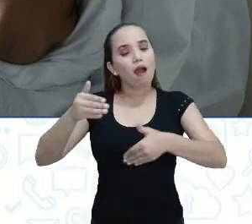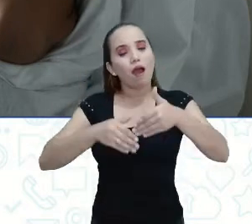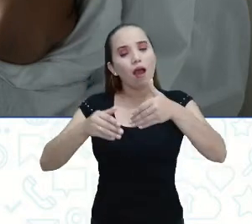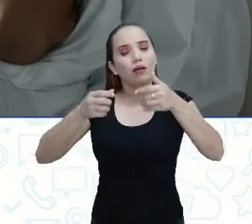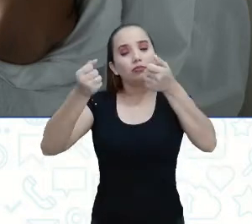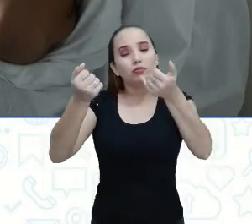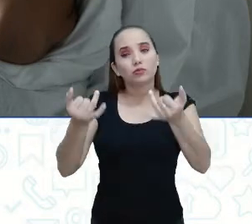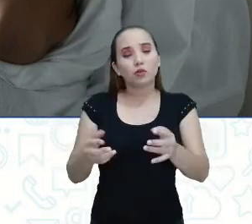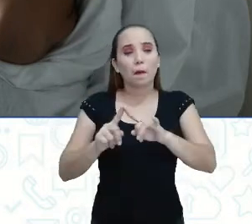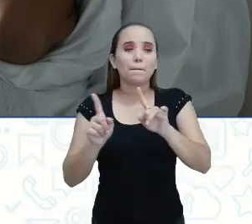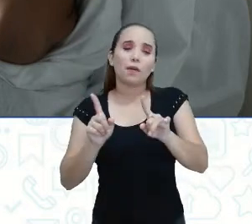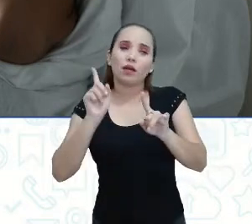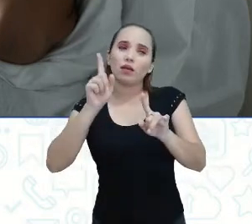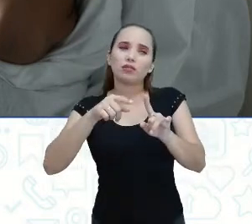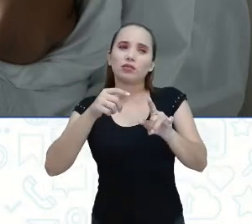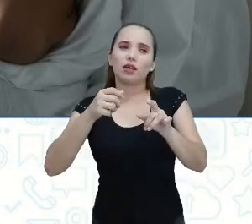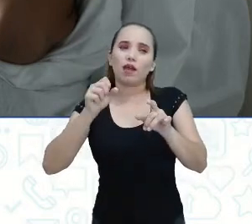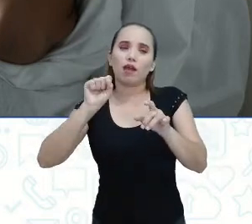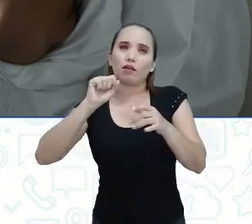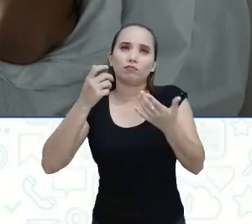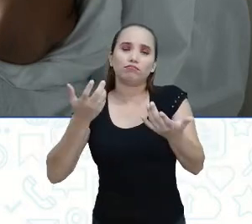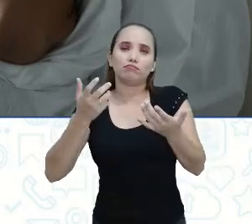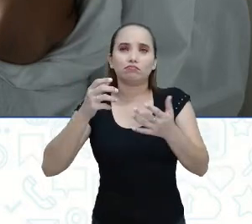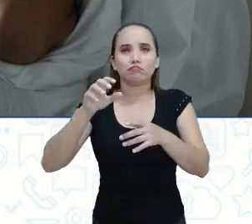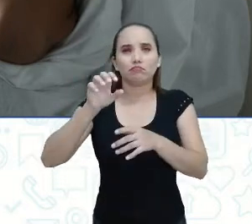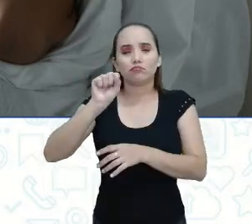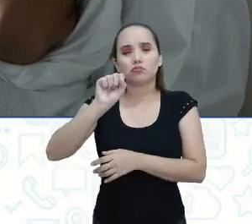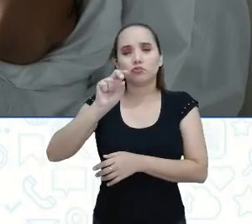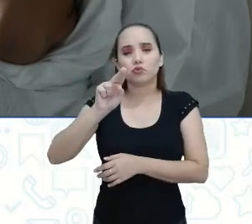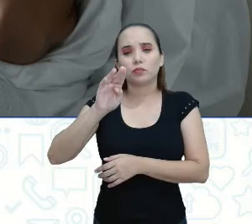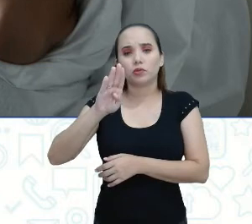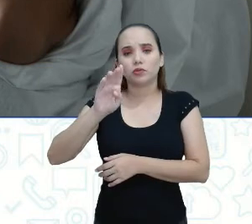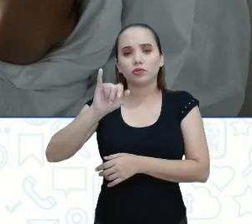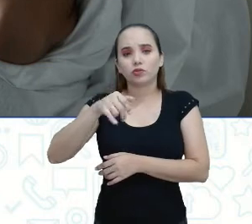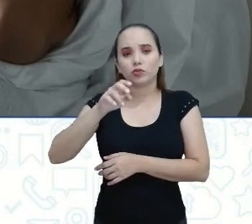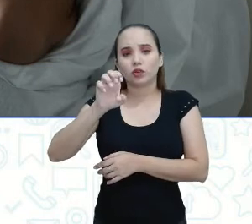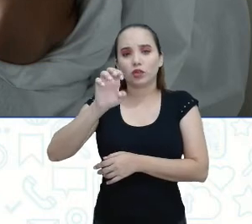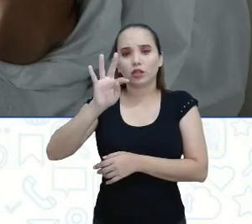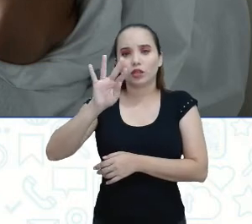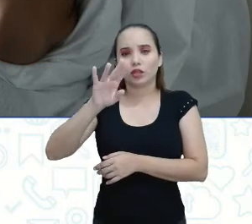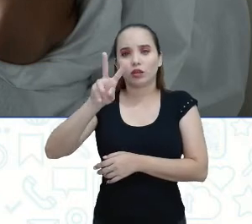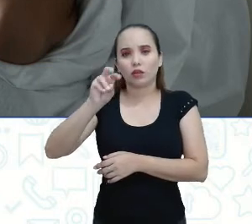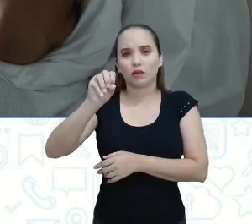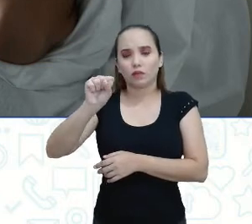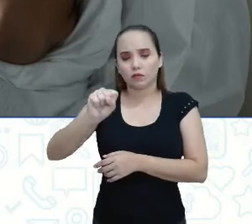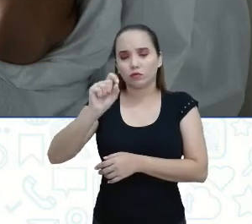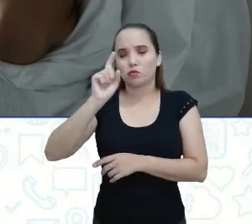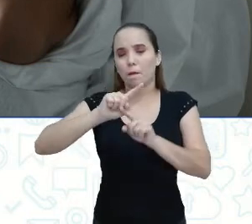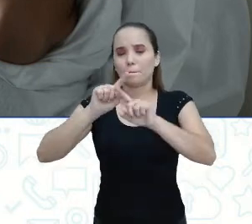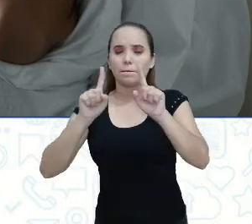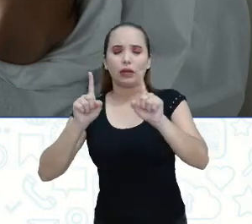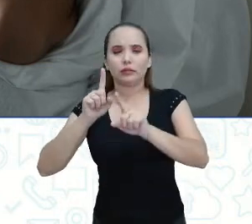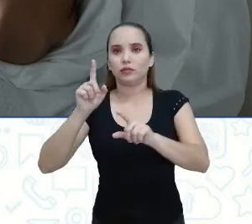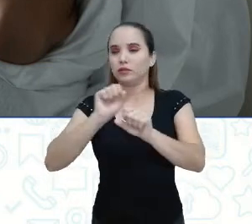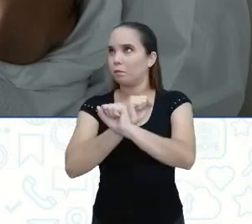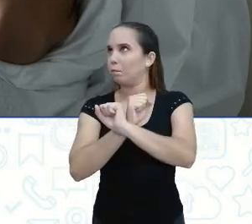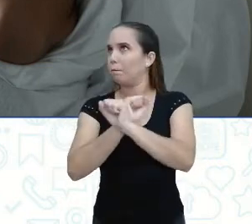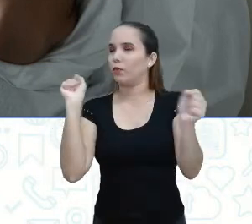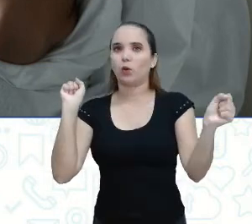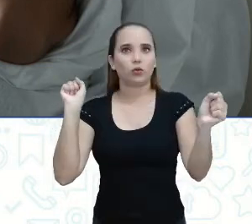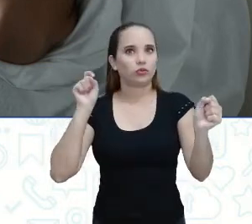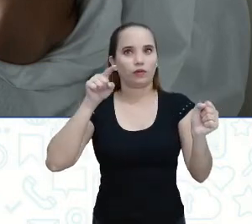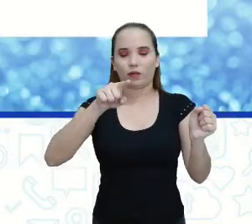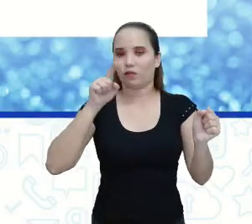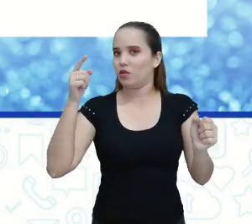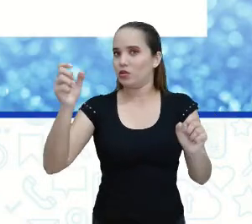elementos mais subjetivos. Mas observem, é impossível que vocês tenham visualizado exatamente esta imagem,